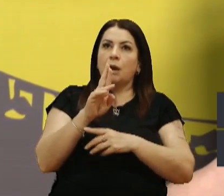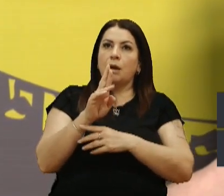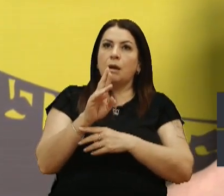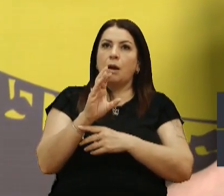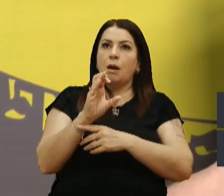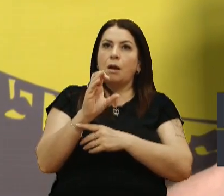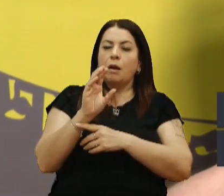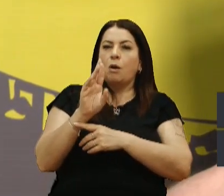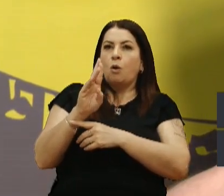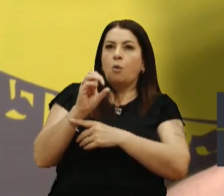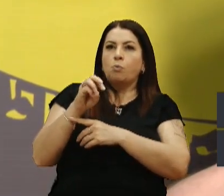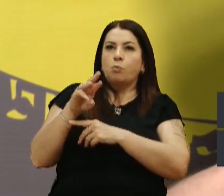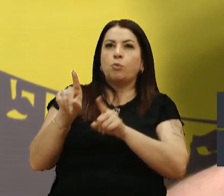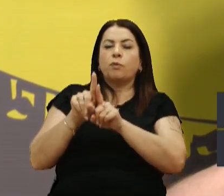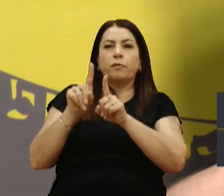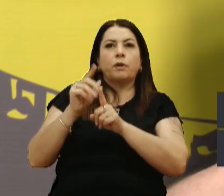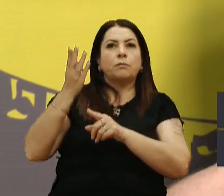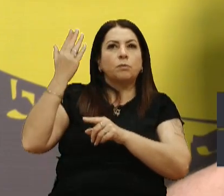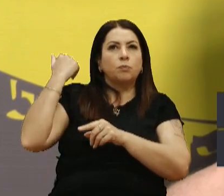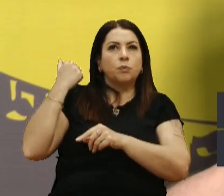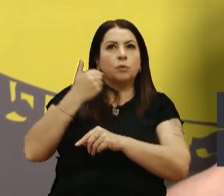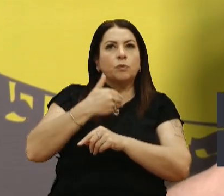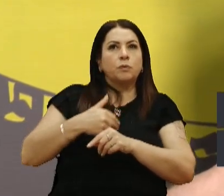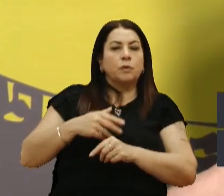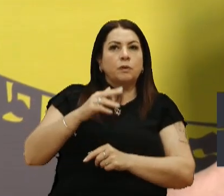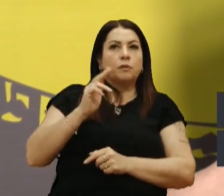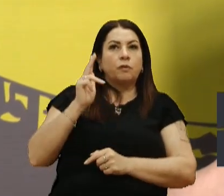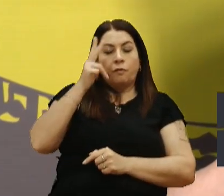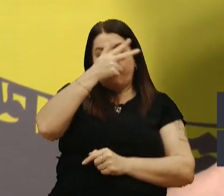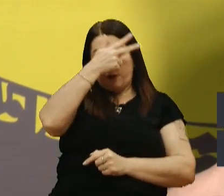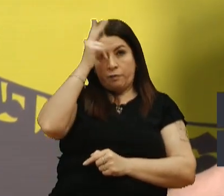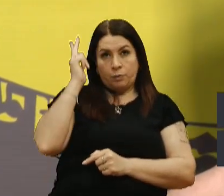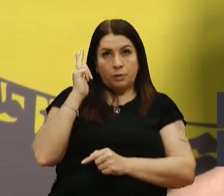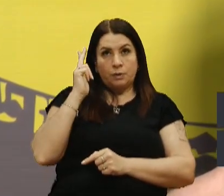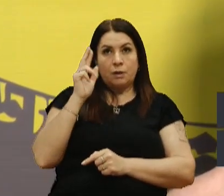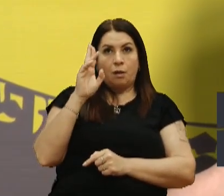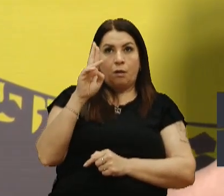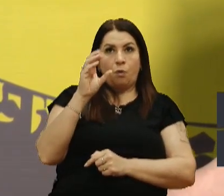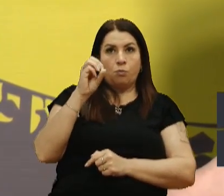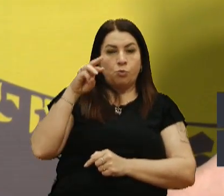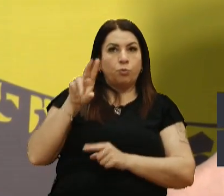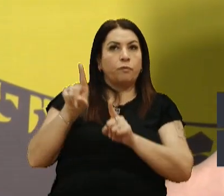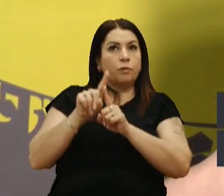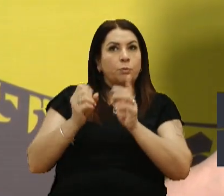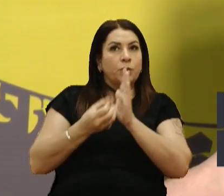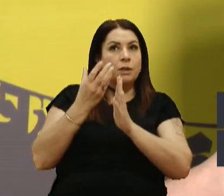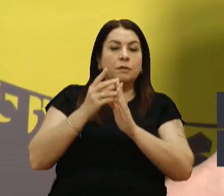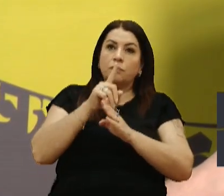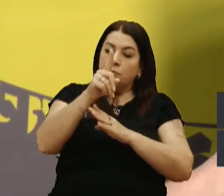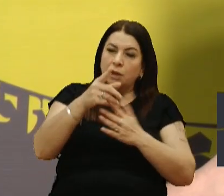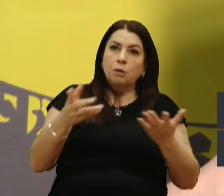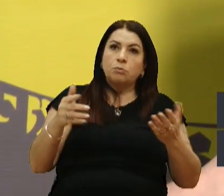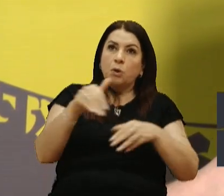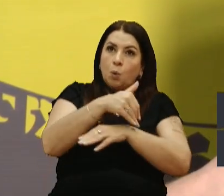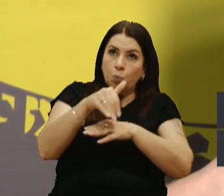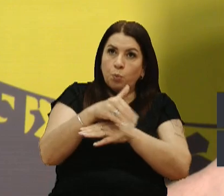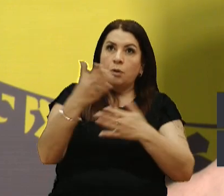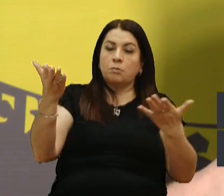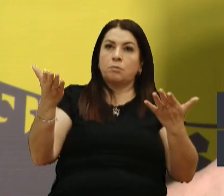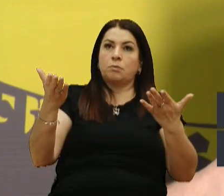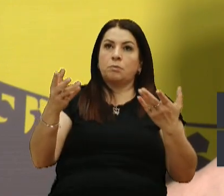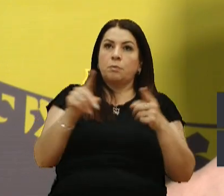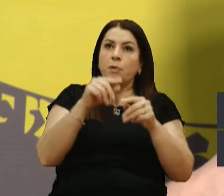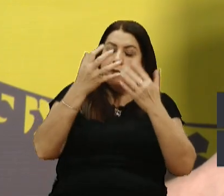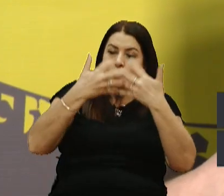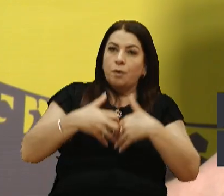que foi um legado que foi deixado pelo outro governo, lá pelo Cassino, aqui eu faço o elogio. A ROMU foi criada, vamos colocar a ROMU na rua, vamos colocar a